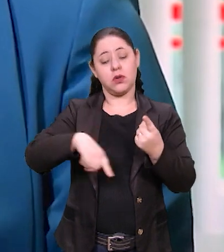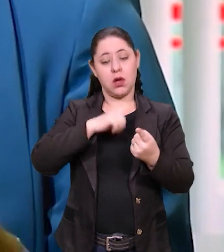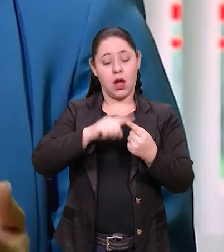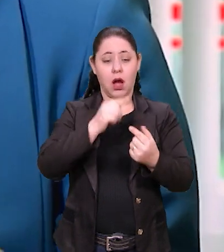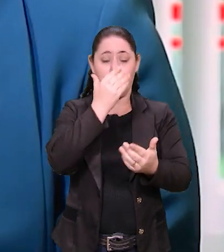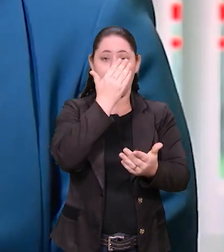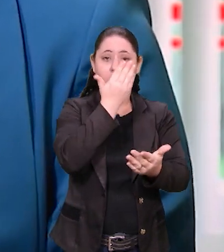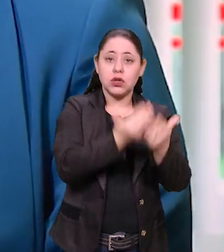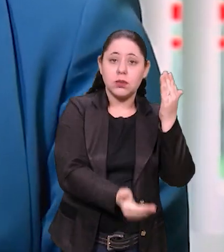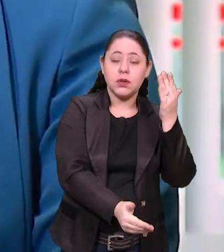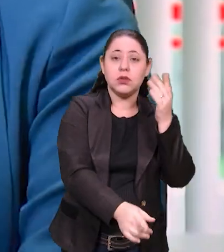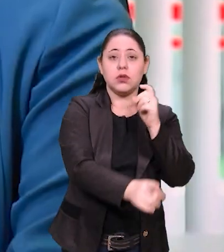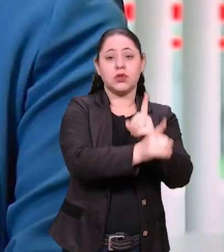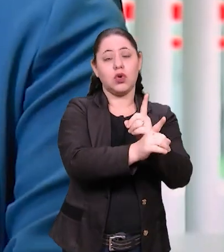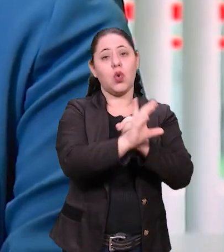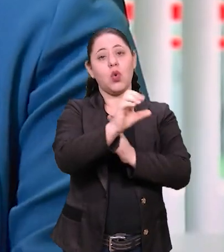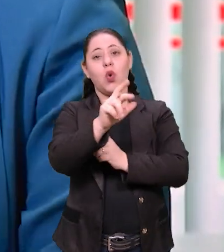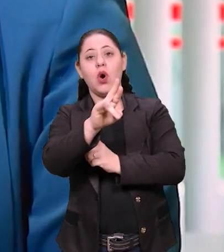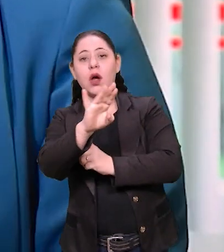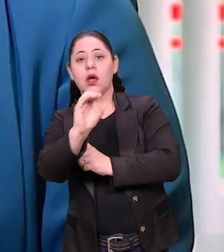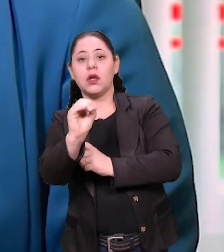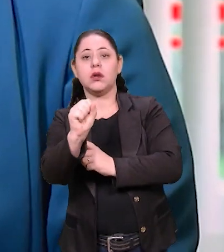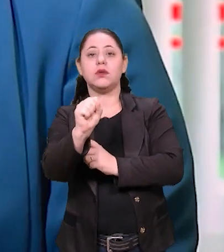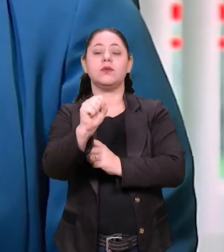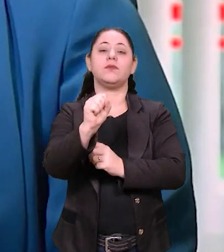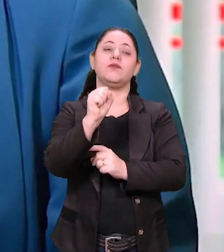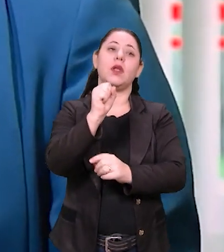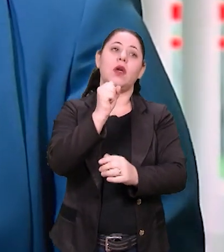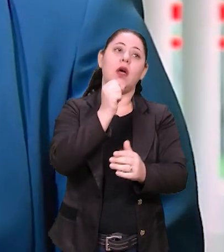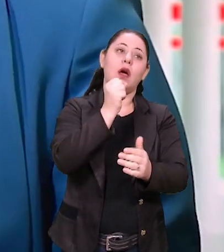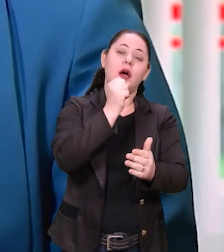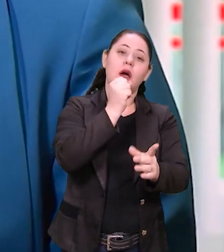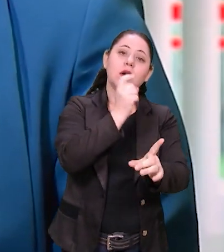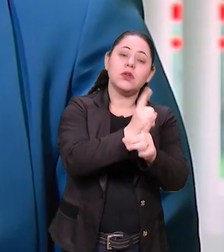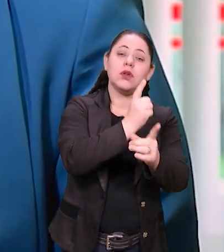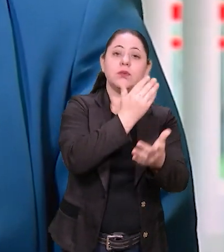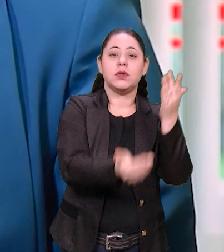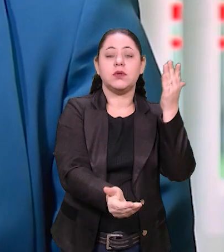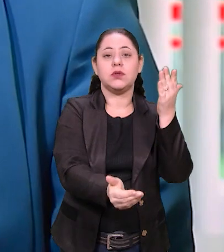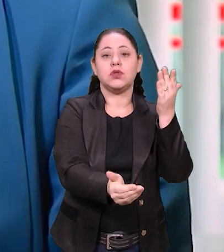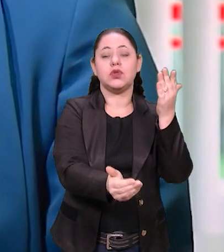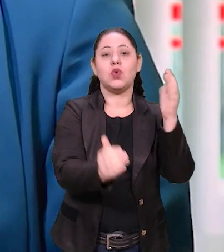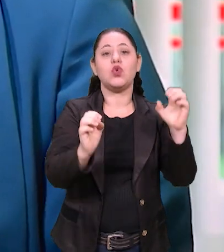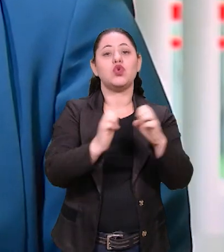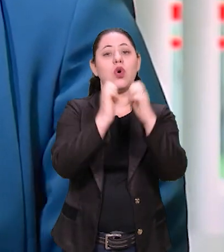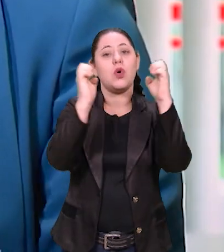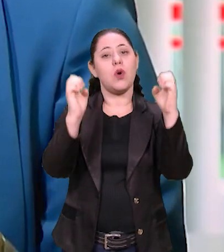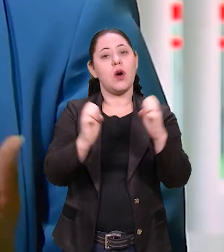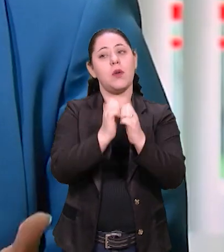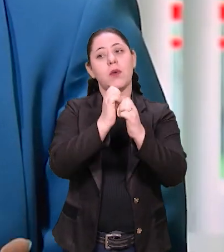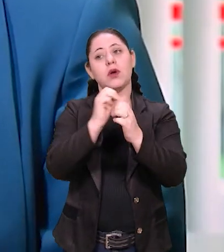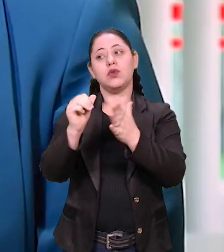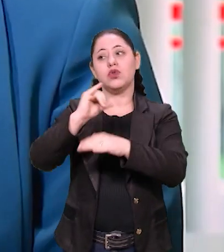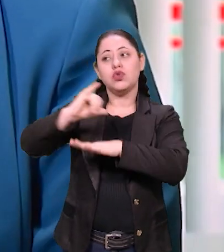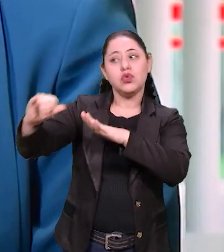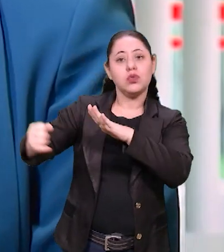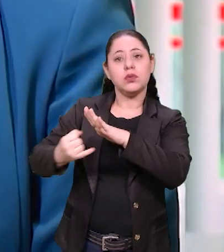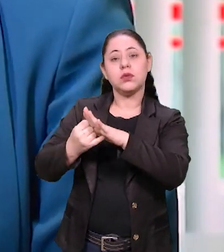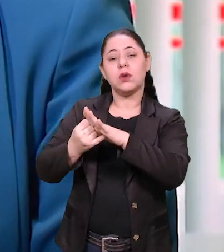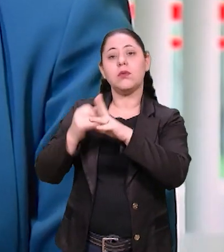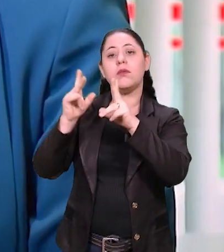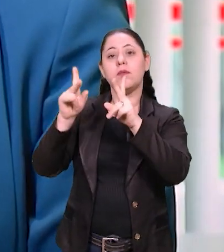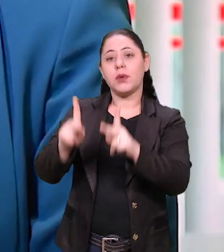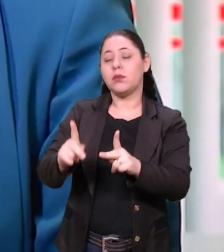ser no achados e perdidos de um Correios, no achados e perdidos de um shopping, de alguma